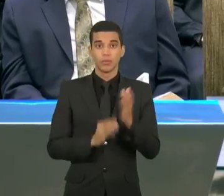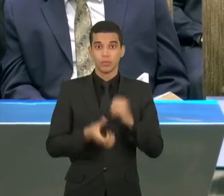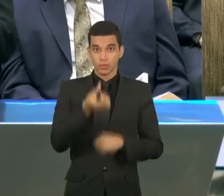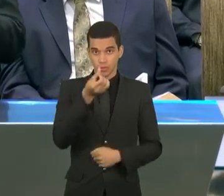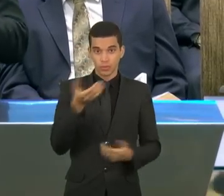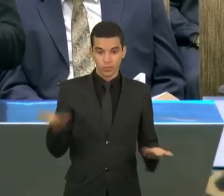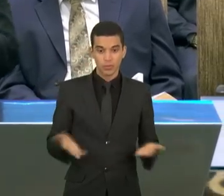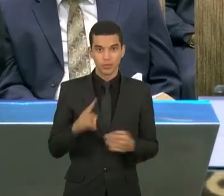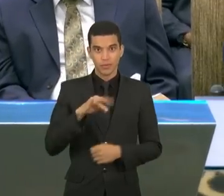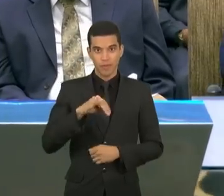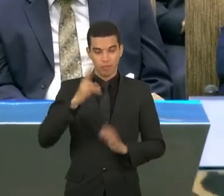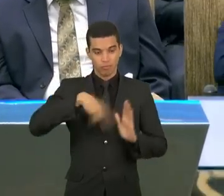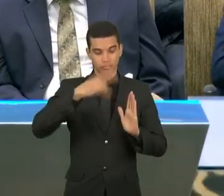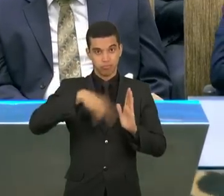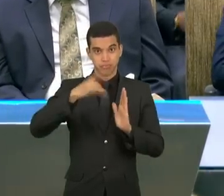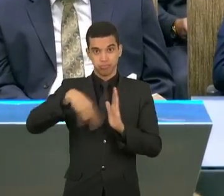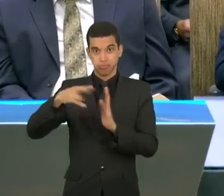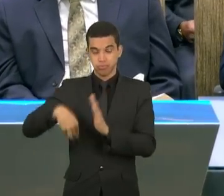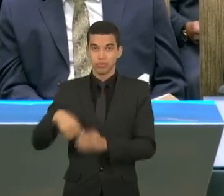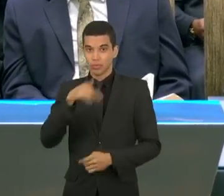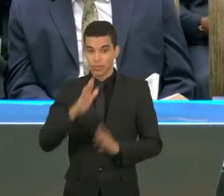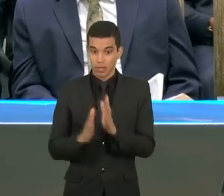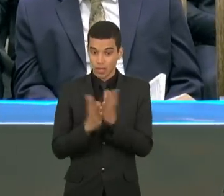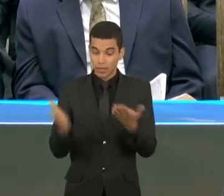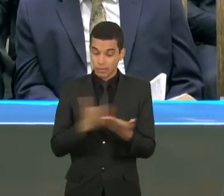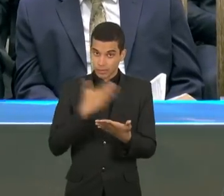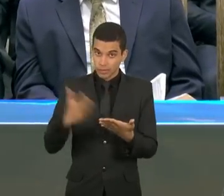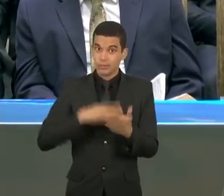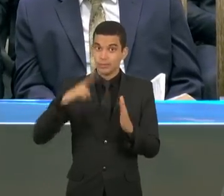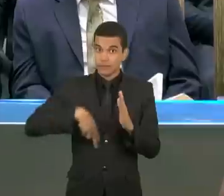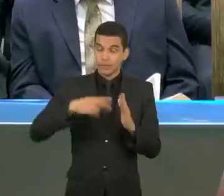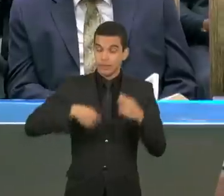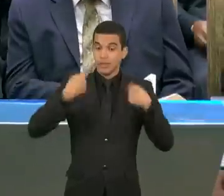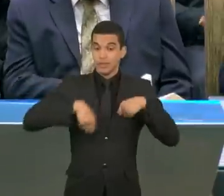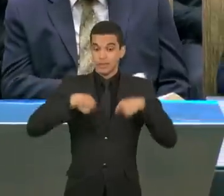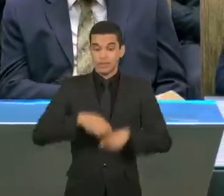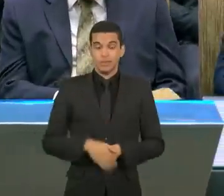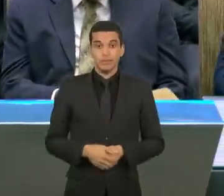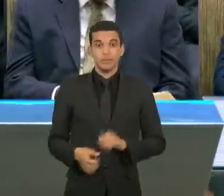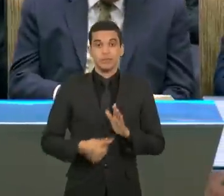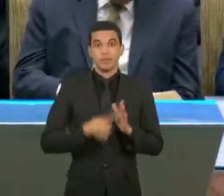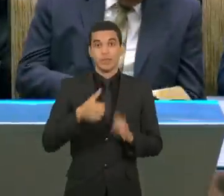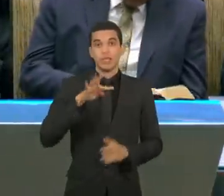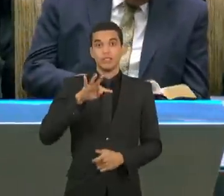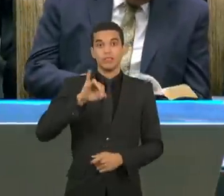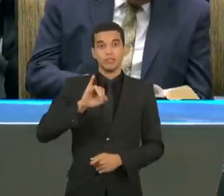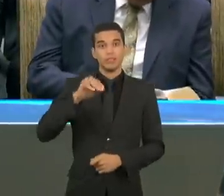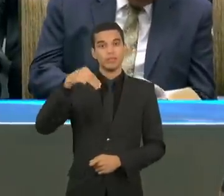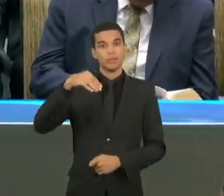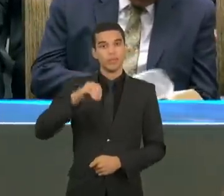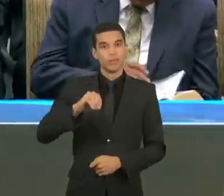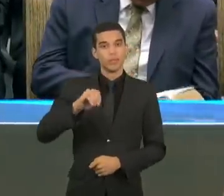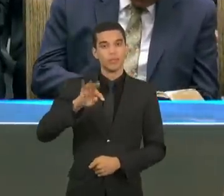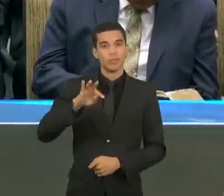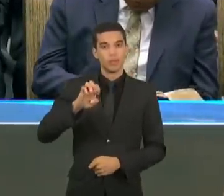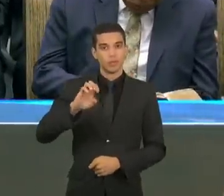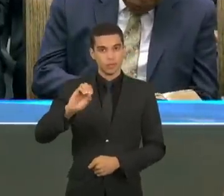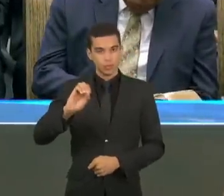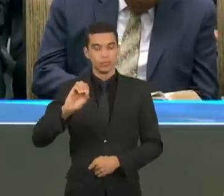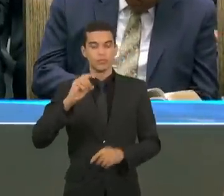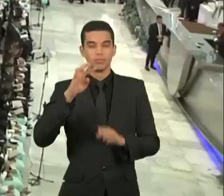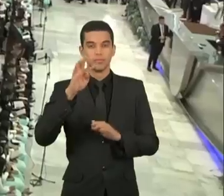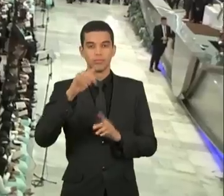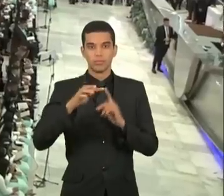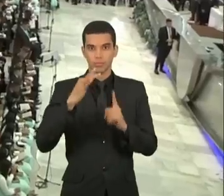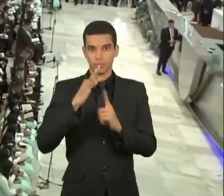Bíblia. Se você não abrir a Bíblia, você vai perder os detalhes. 1 Timóteo capítulo 6 e versículo 12, quem encontrou